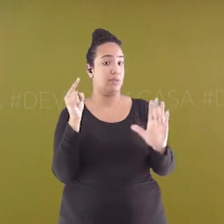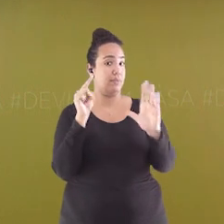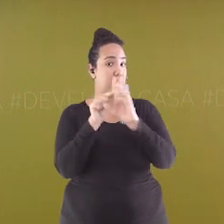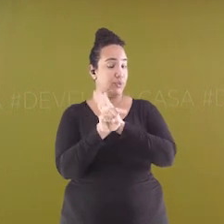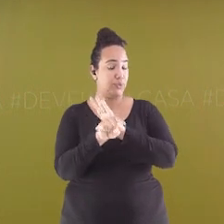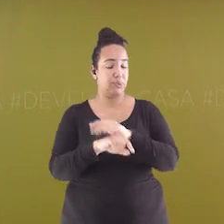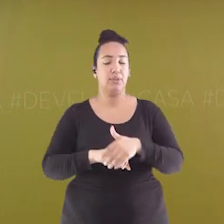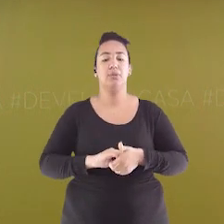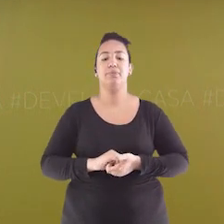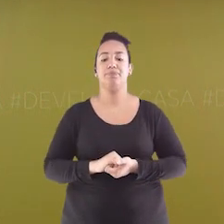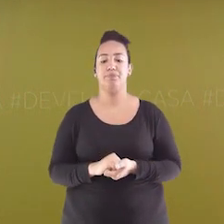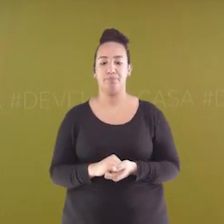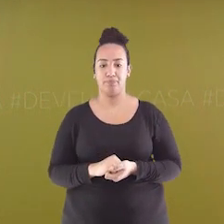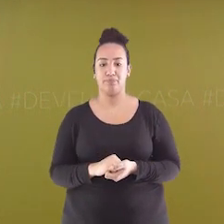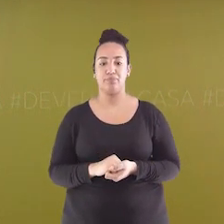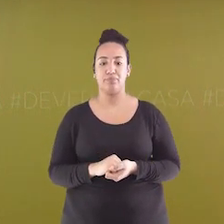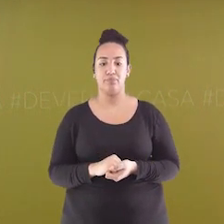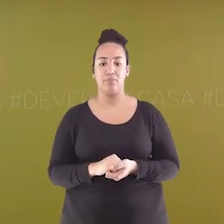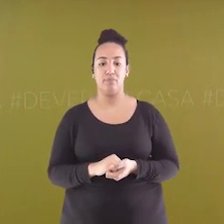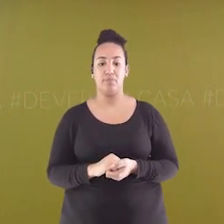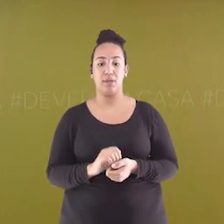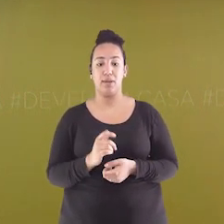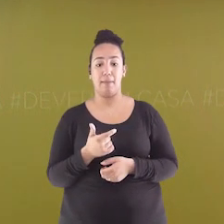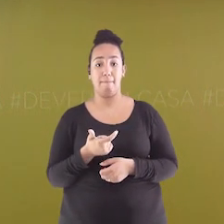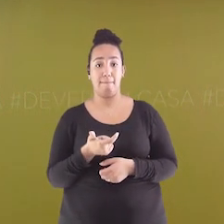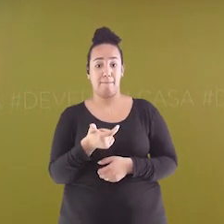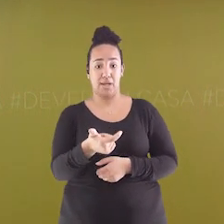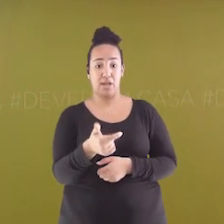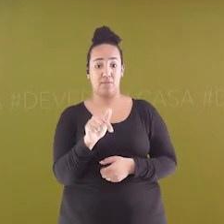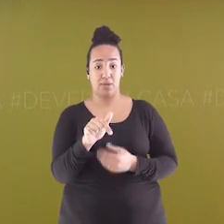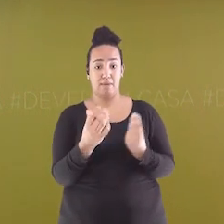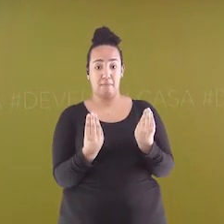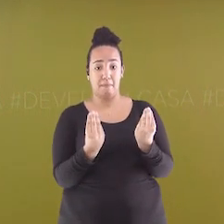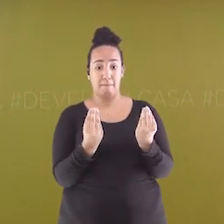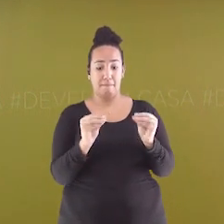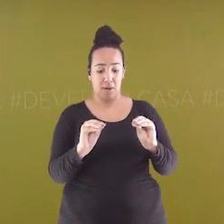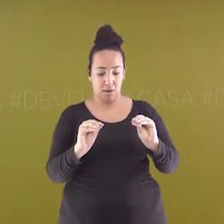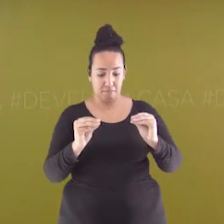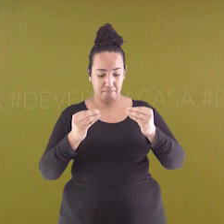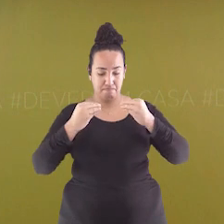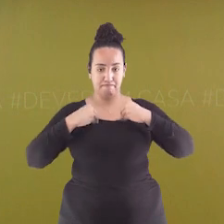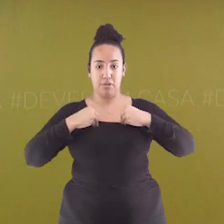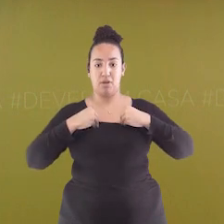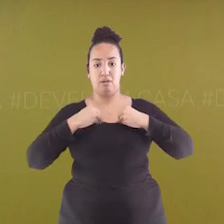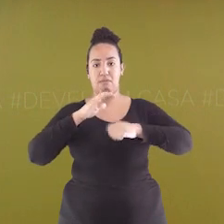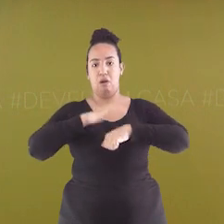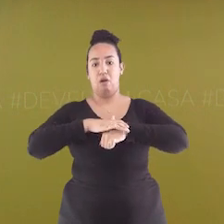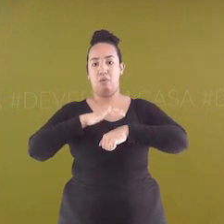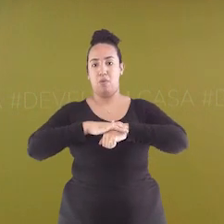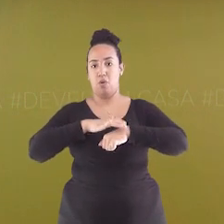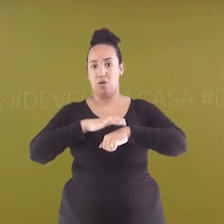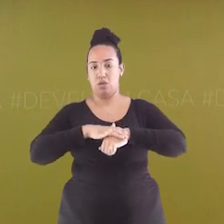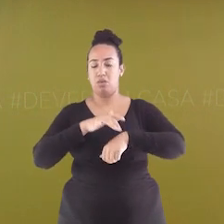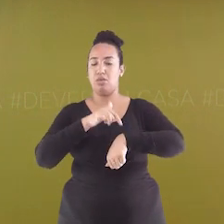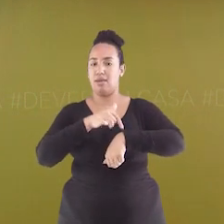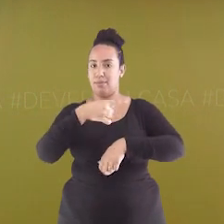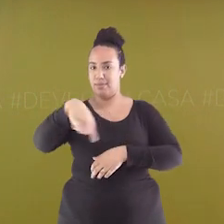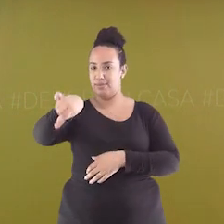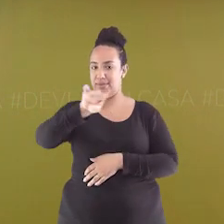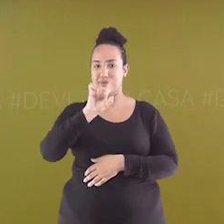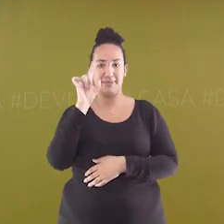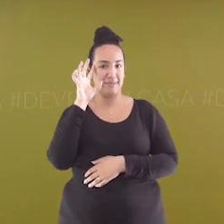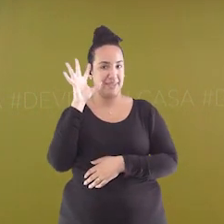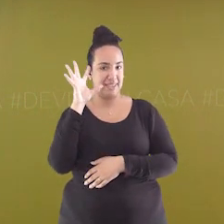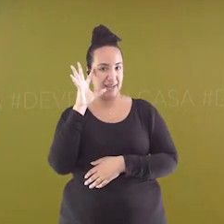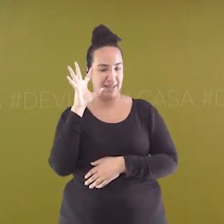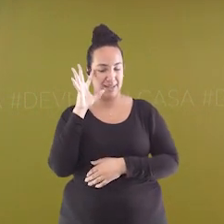uma pergunta. Qual foi a etiqueta que a coisa escamosa colou na barriga? Um